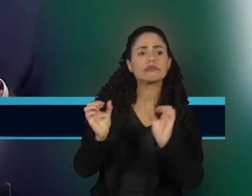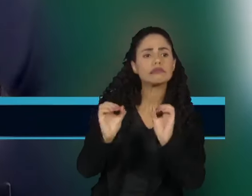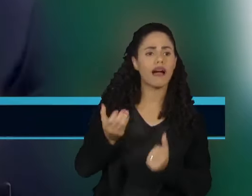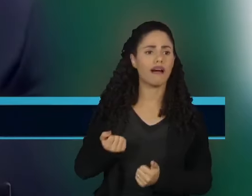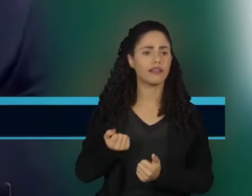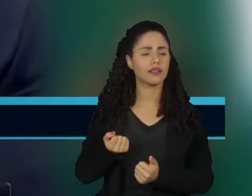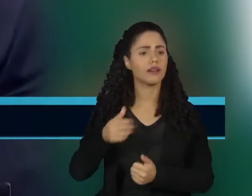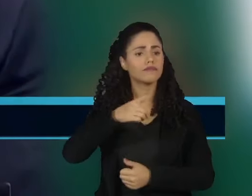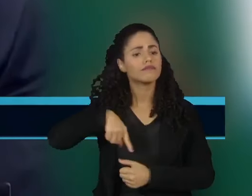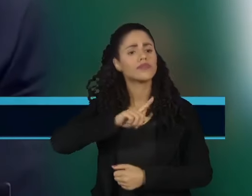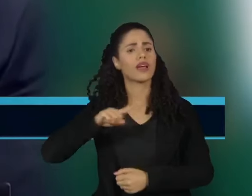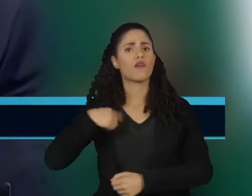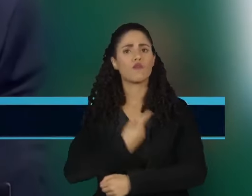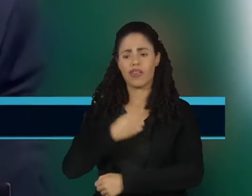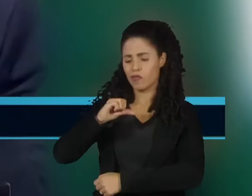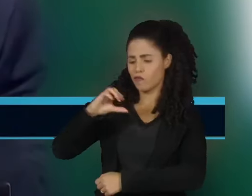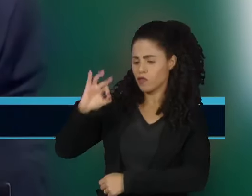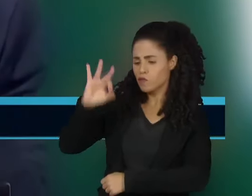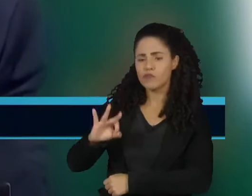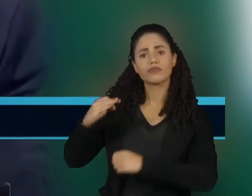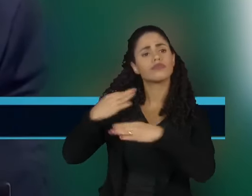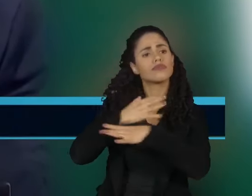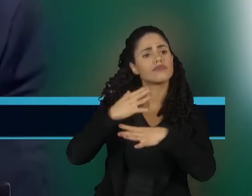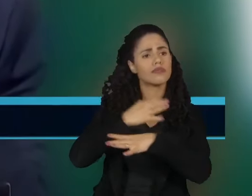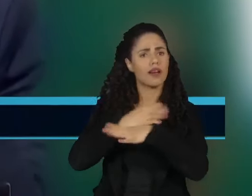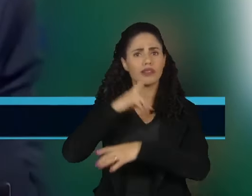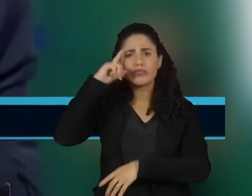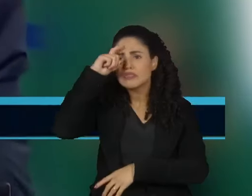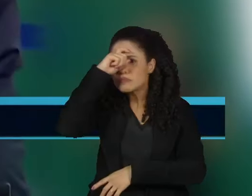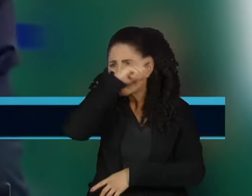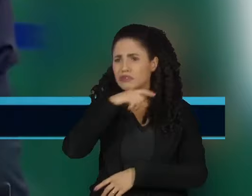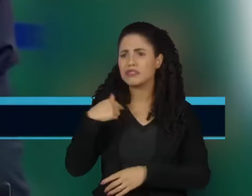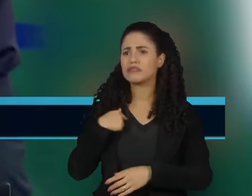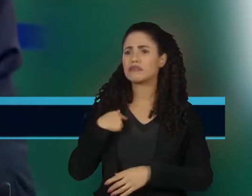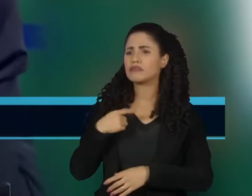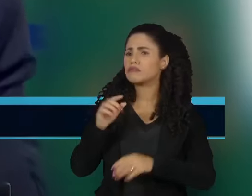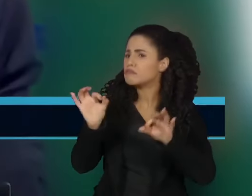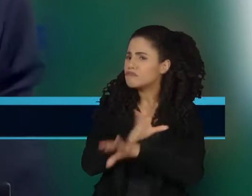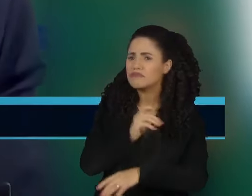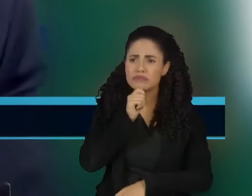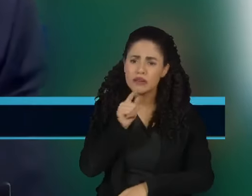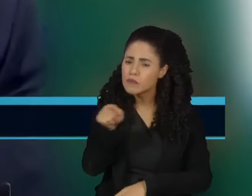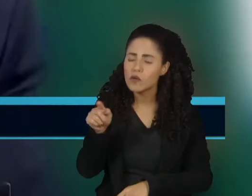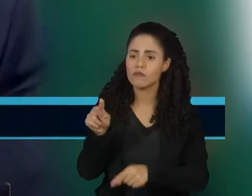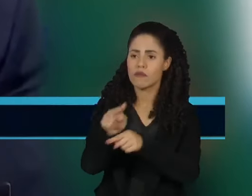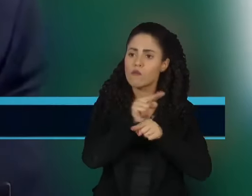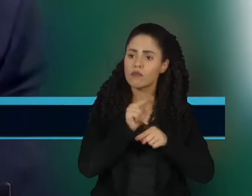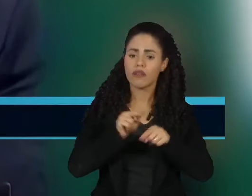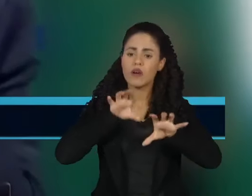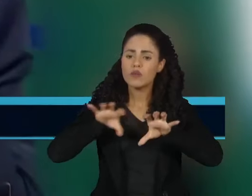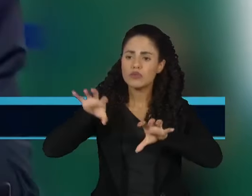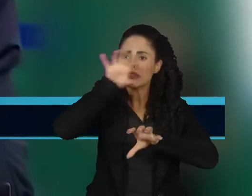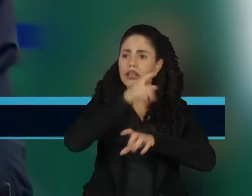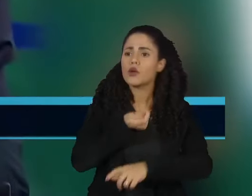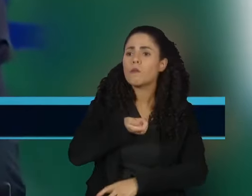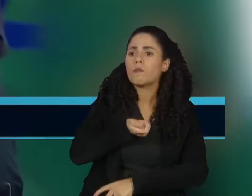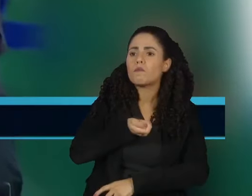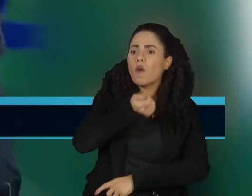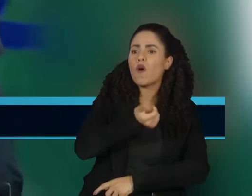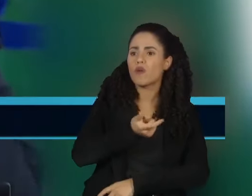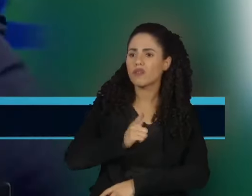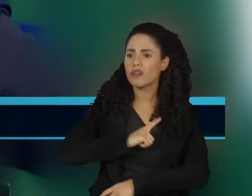até 90% da cidade, estão despreparadas para cuidar disso. Os estados são poucos que têm